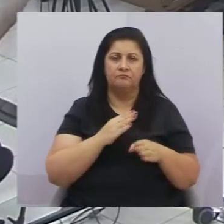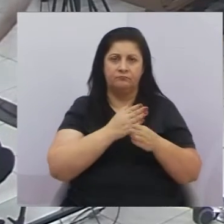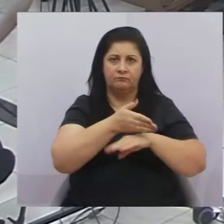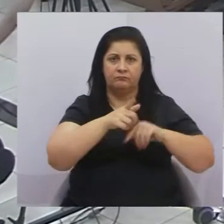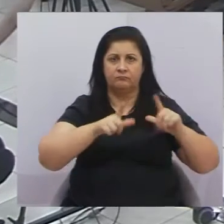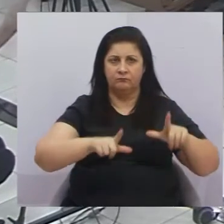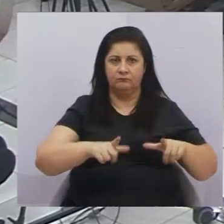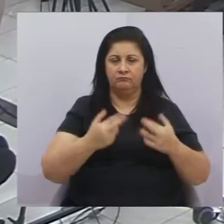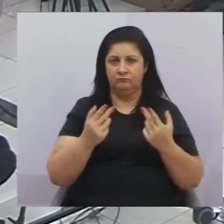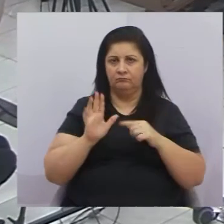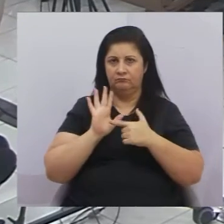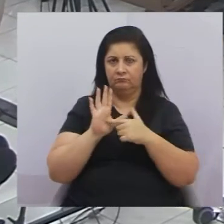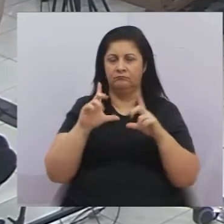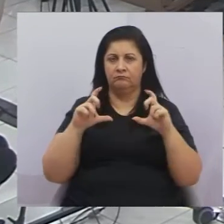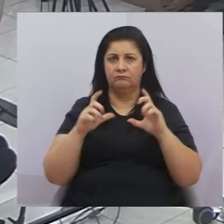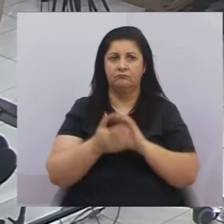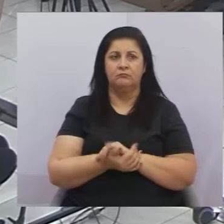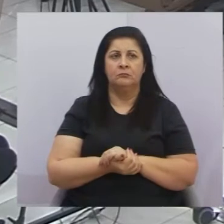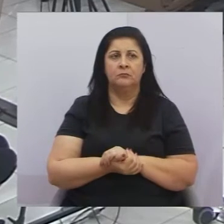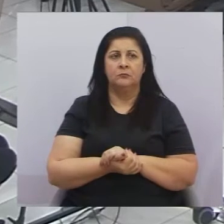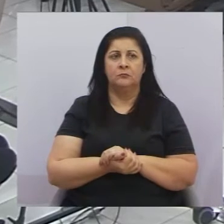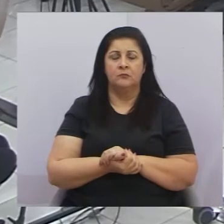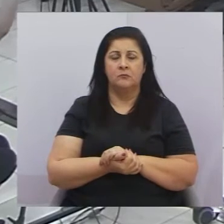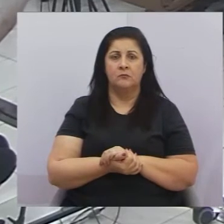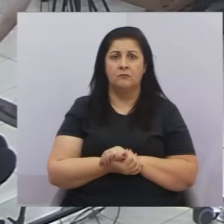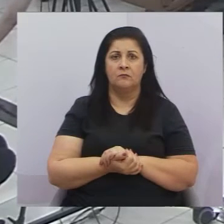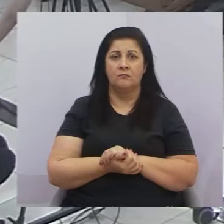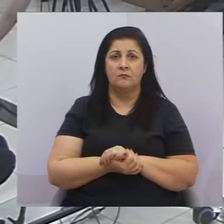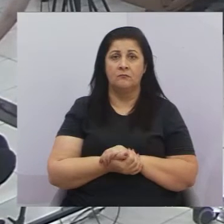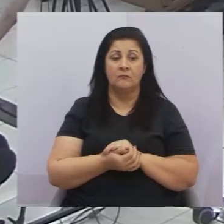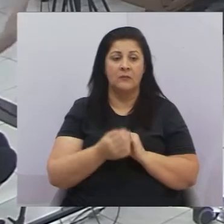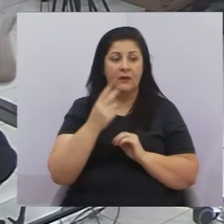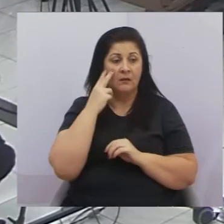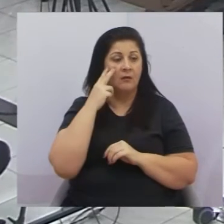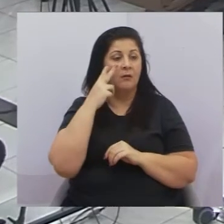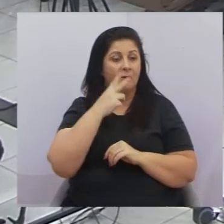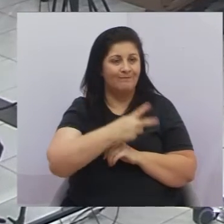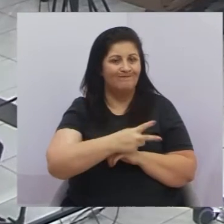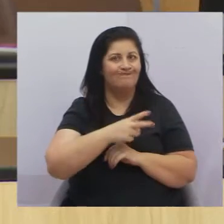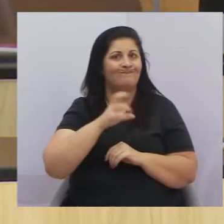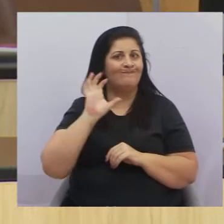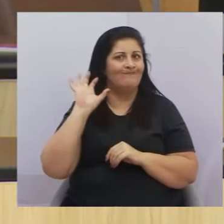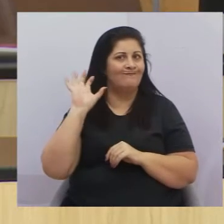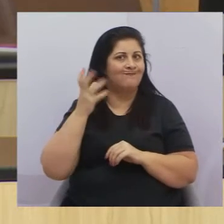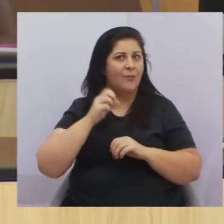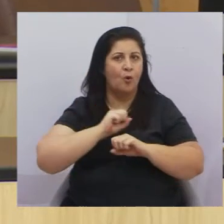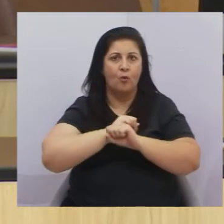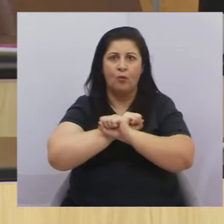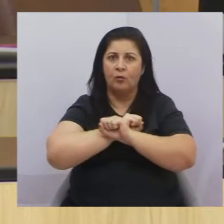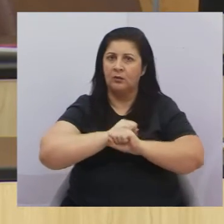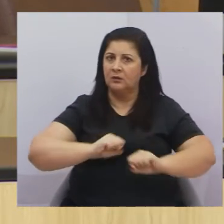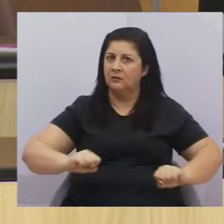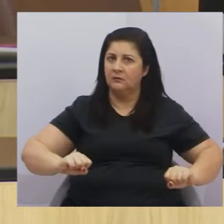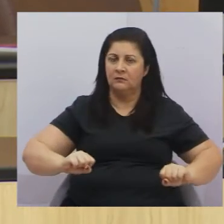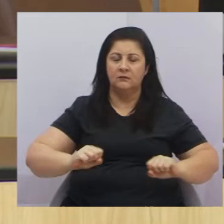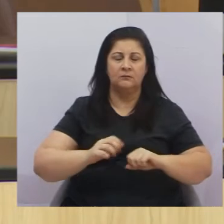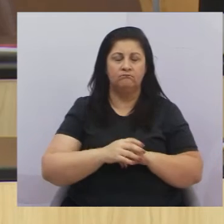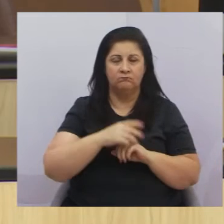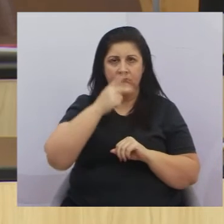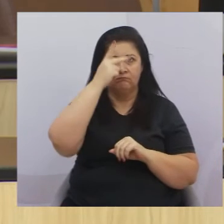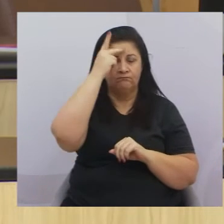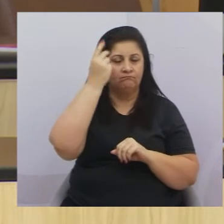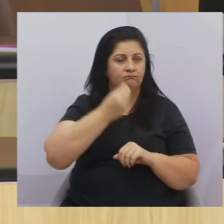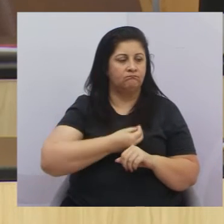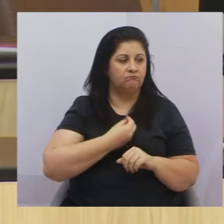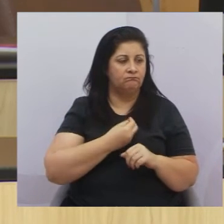anexa, ocasião na qual pude comprovar a situação precária em que vivem os moradores, com